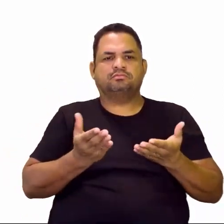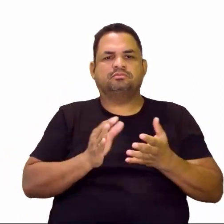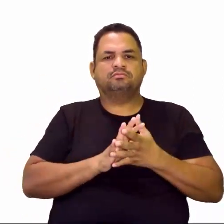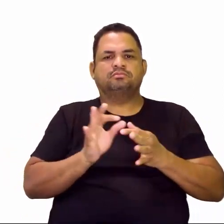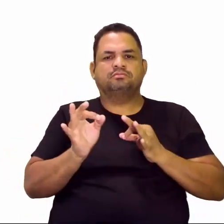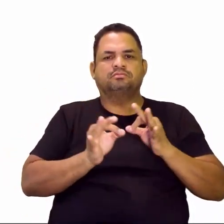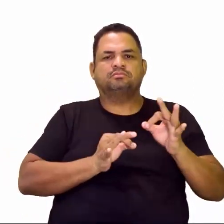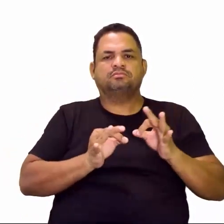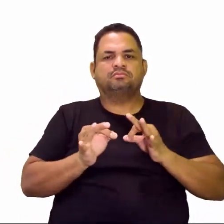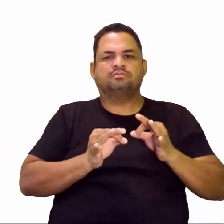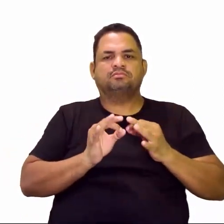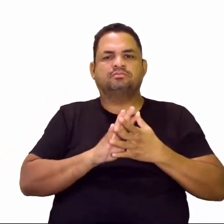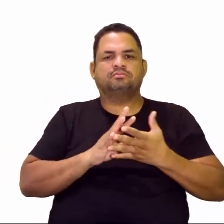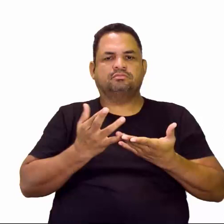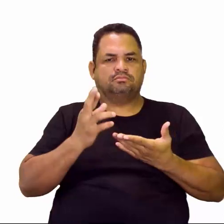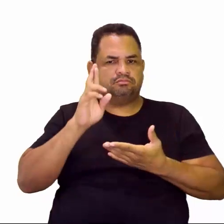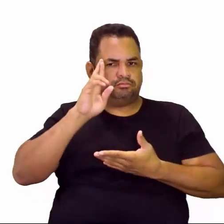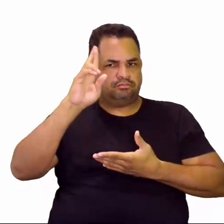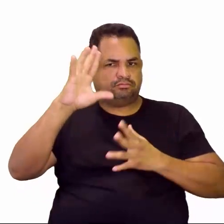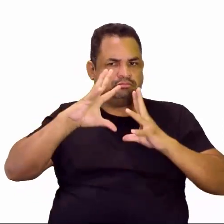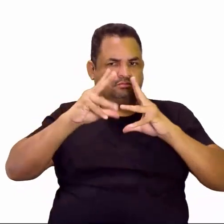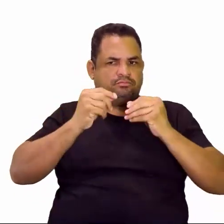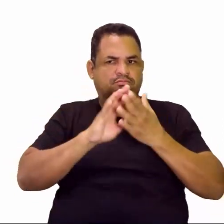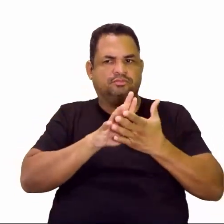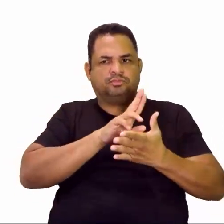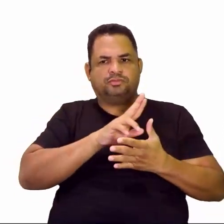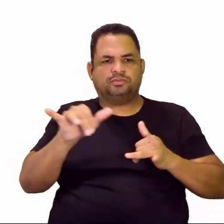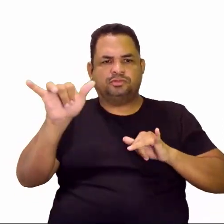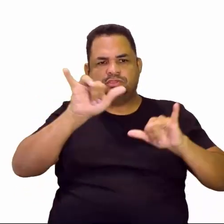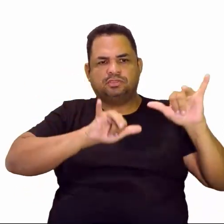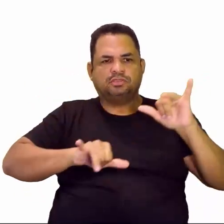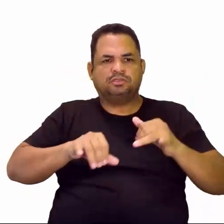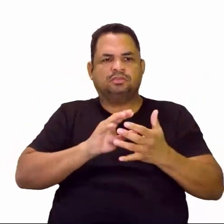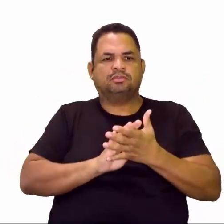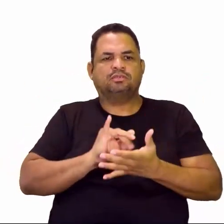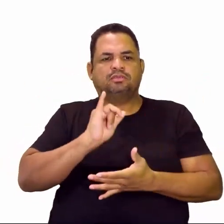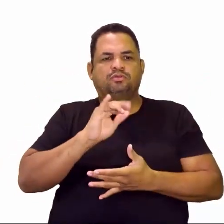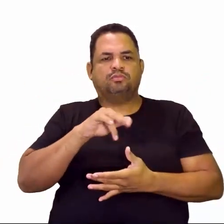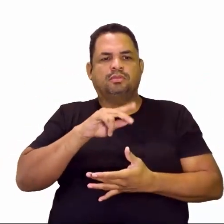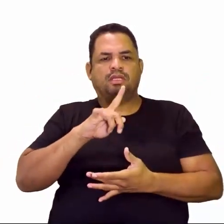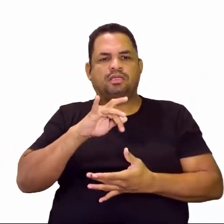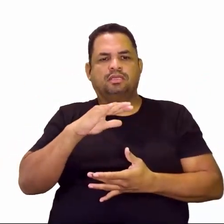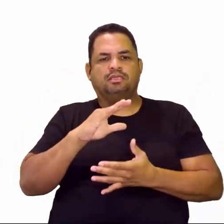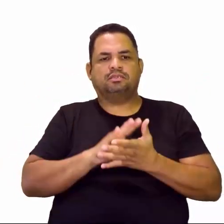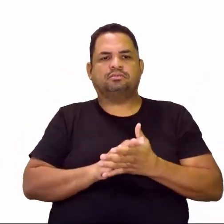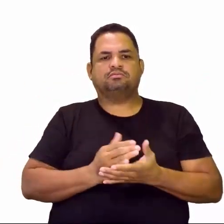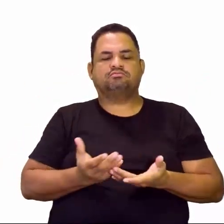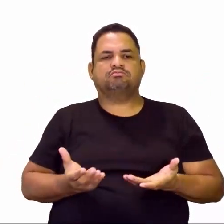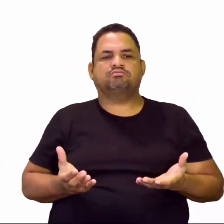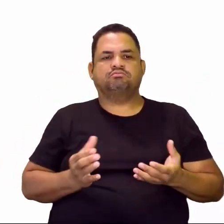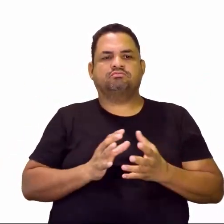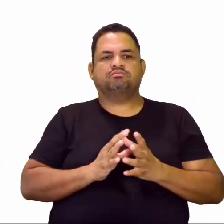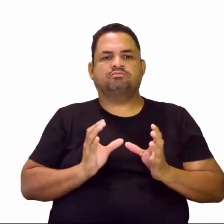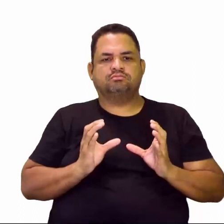atualmente a organização que comanda toda a nomenclatura química é a IUPAC,